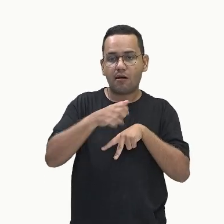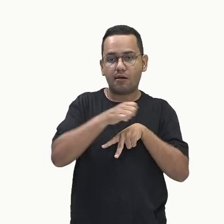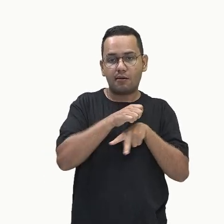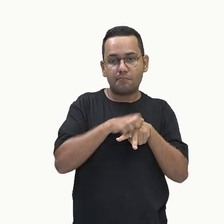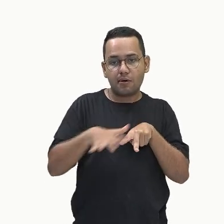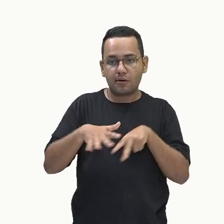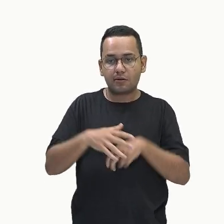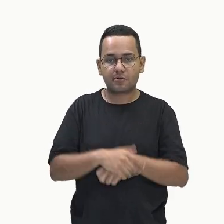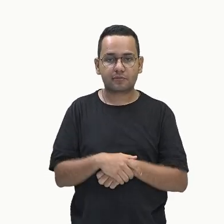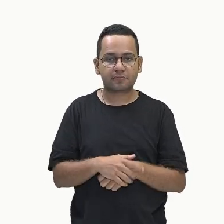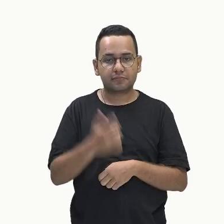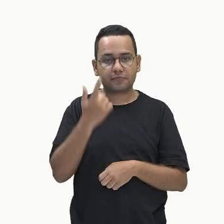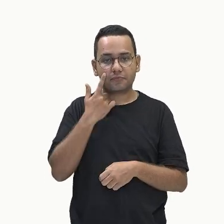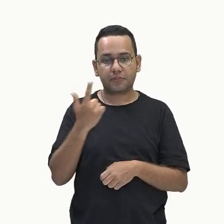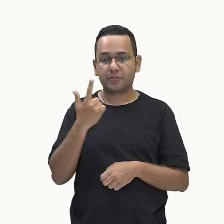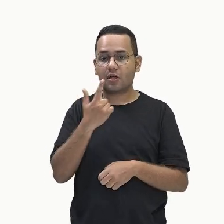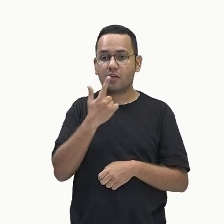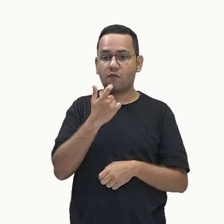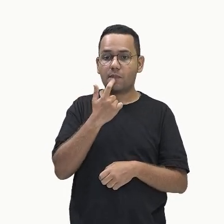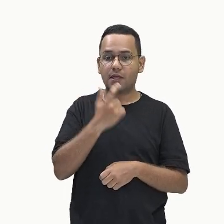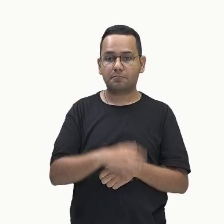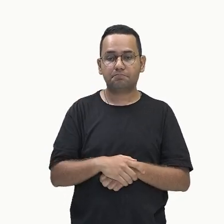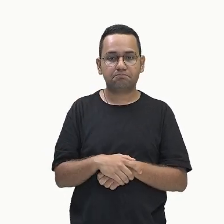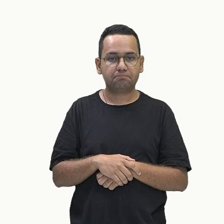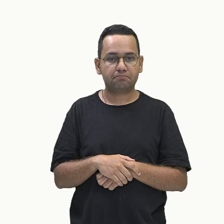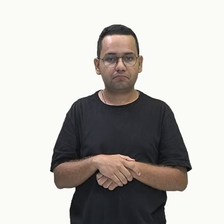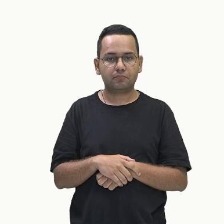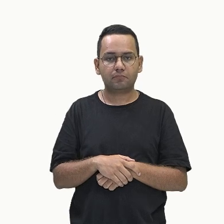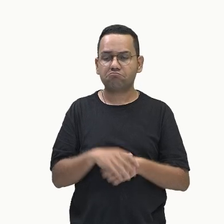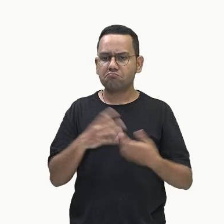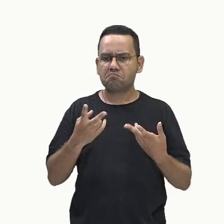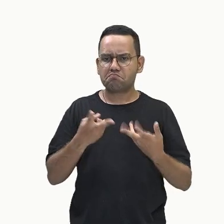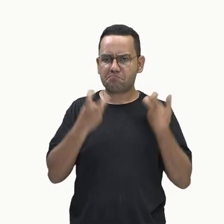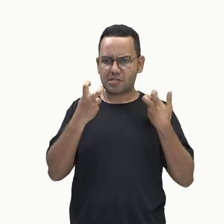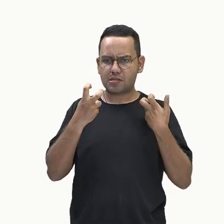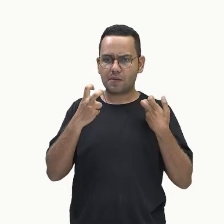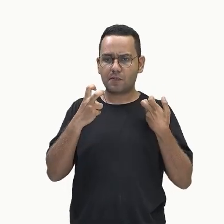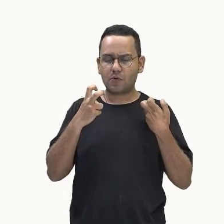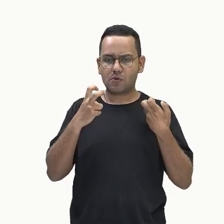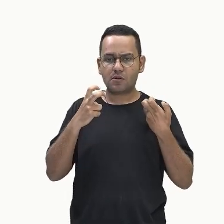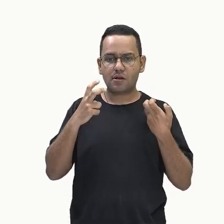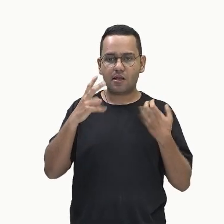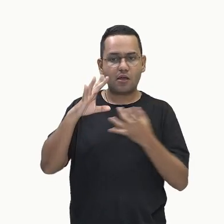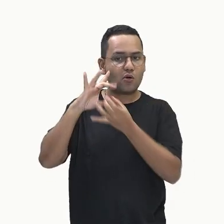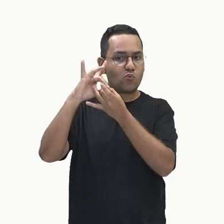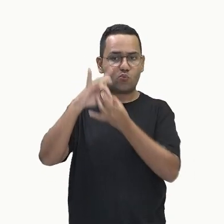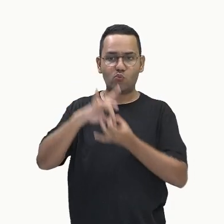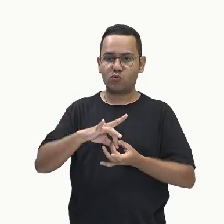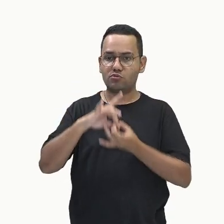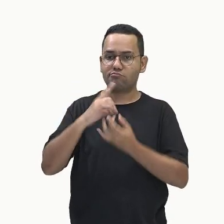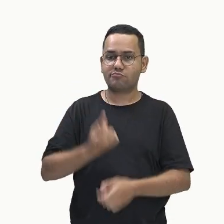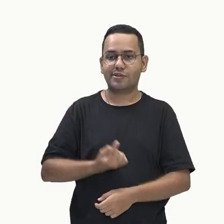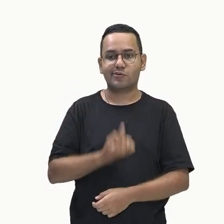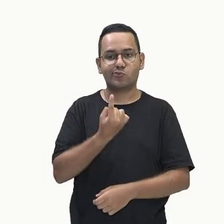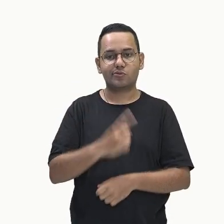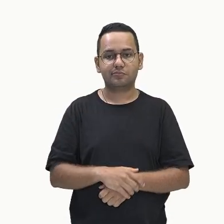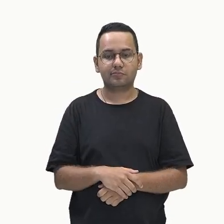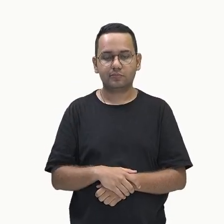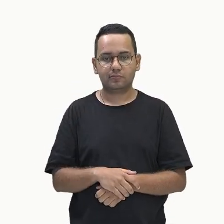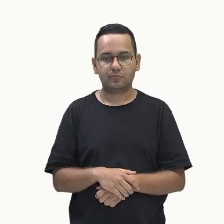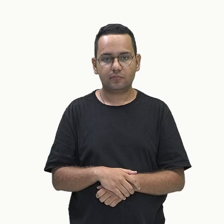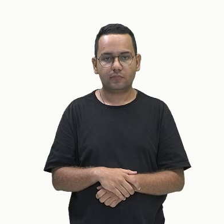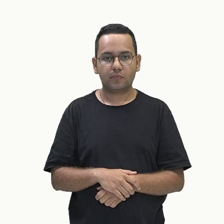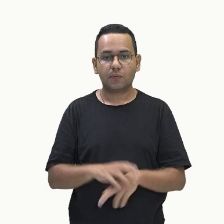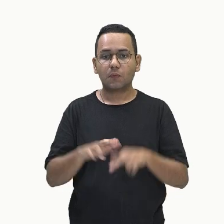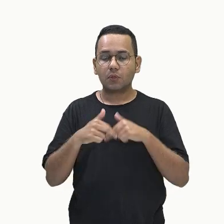está mostrando, essa ramificação é única, certo? Então, é um axônio de uma célula nervosa que